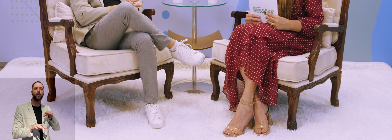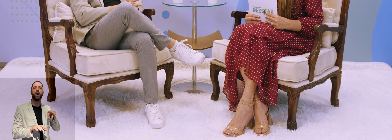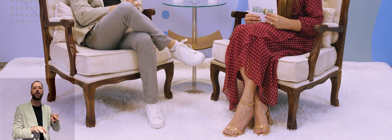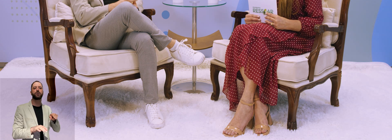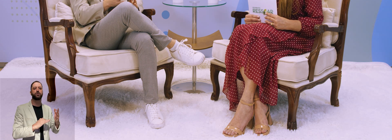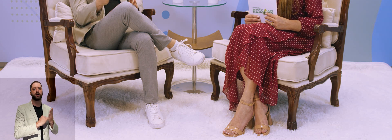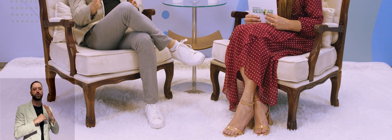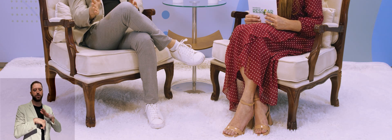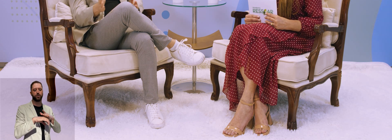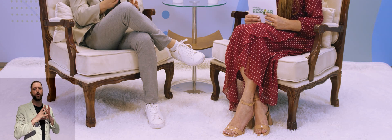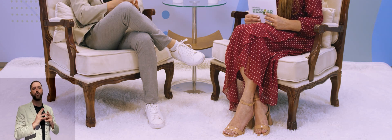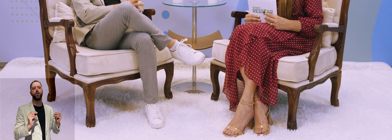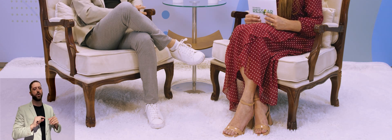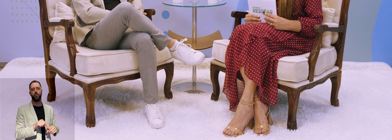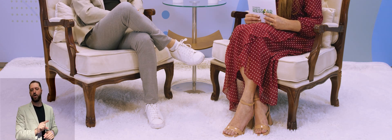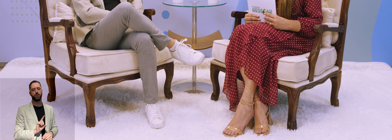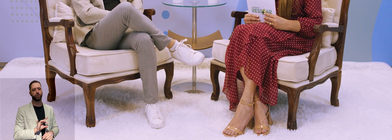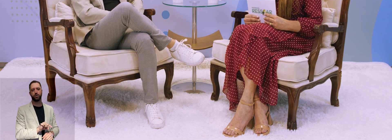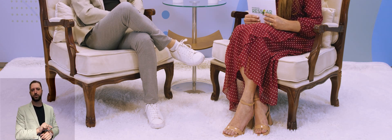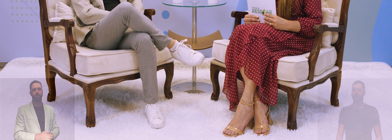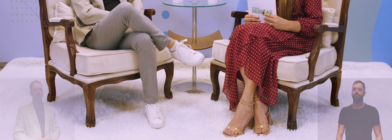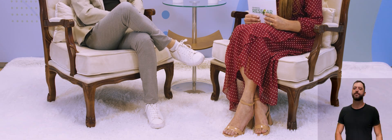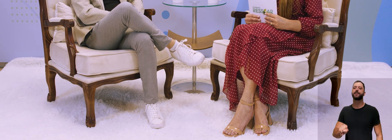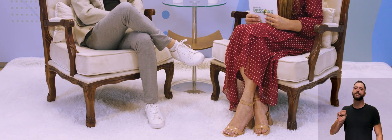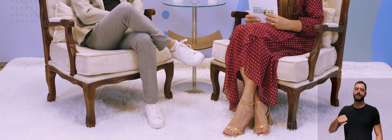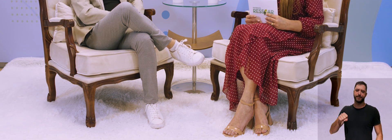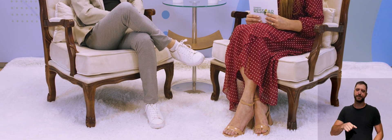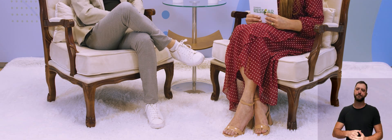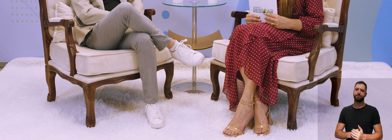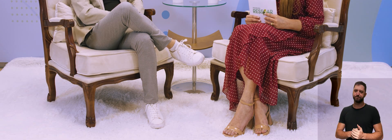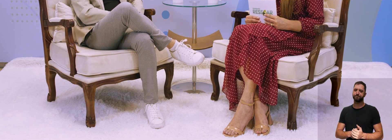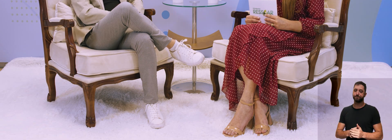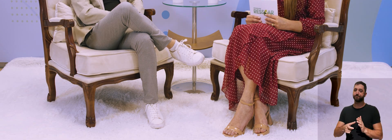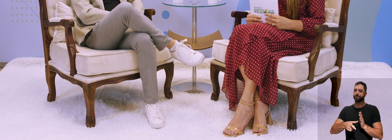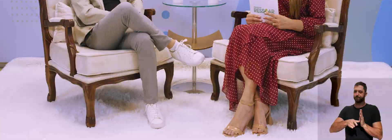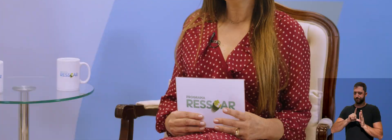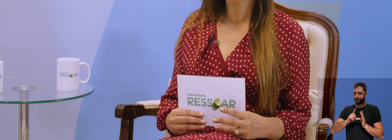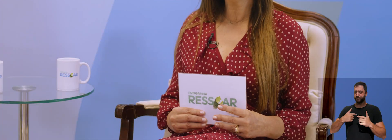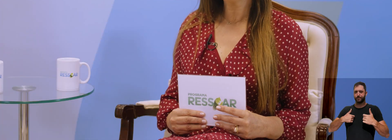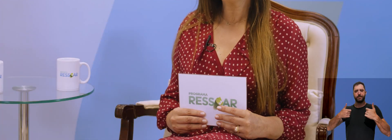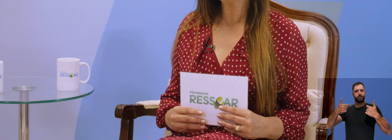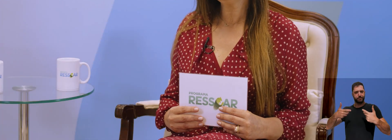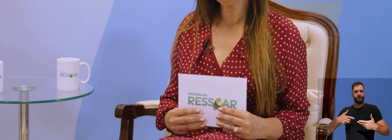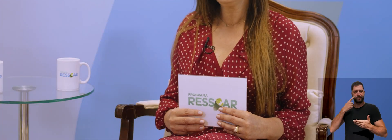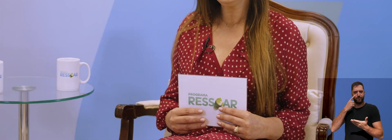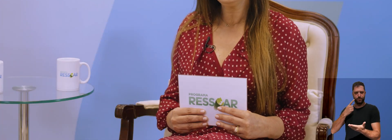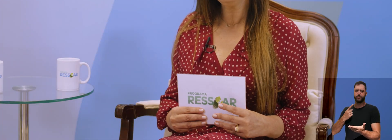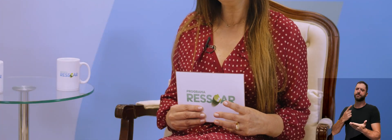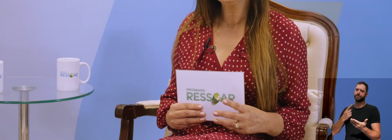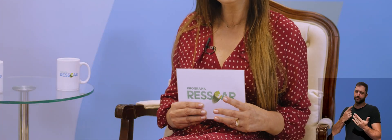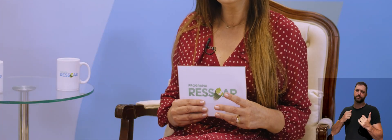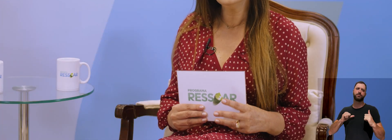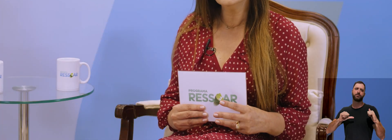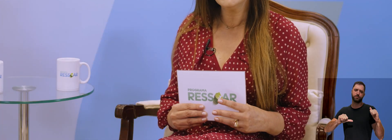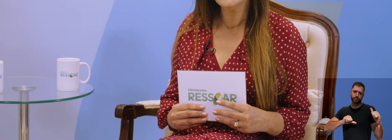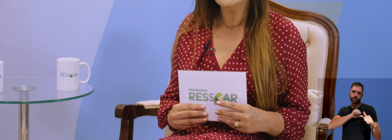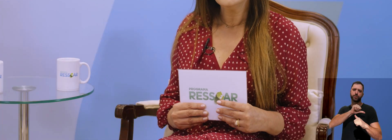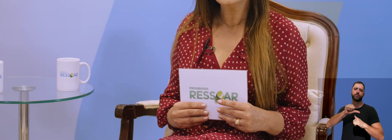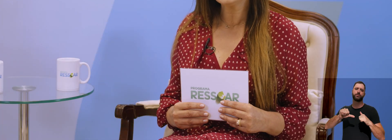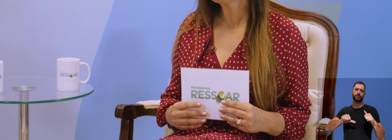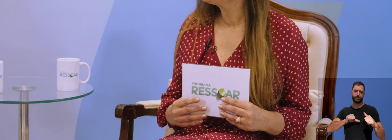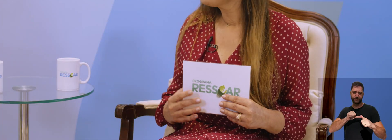que esse não é o caminho da cura. Sim, e isso, como eu disse, é revelador,